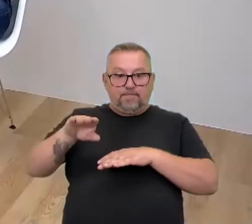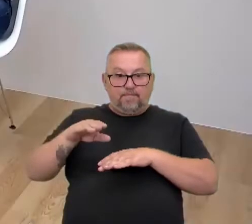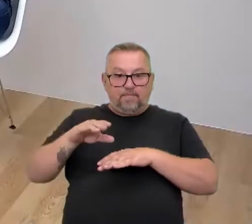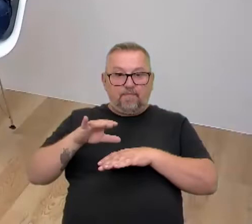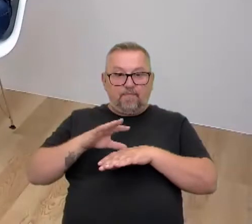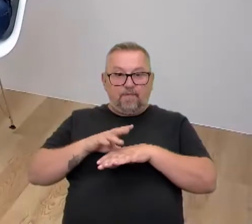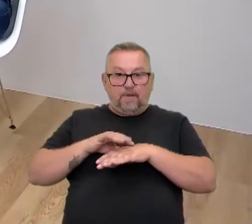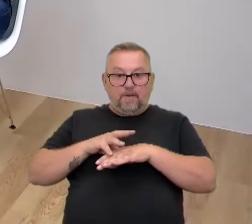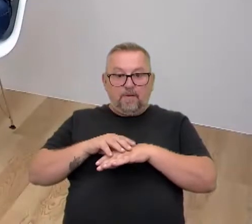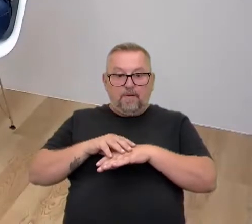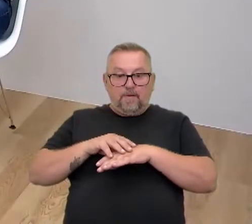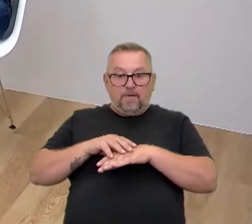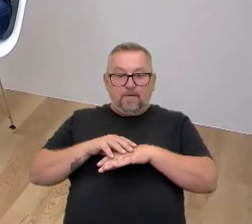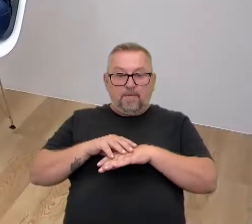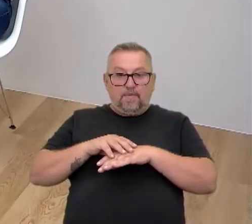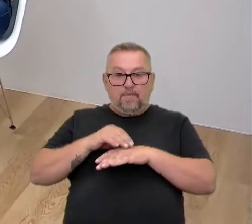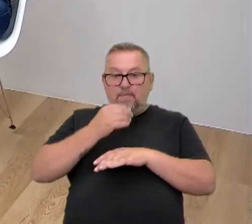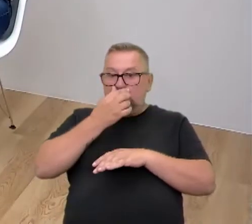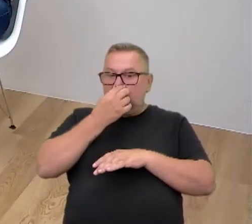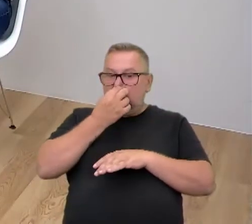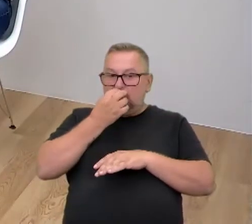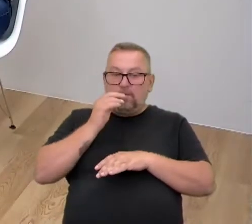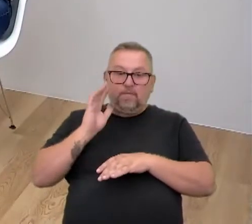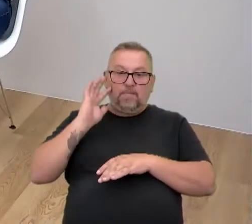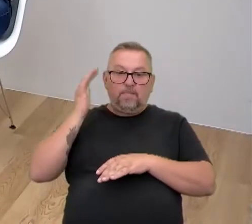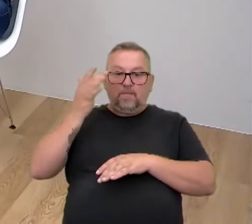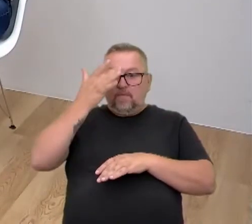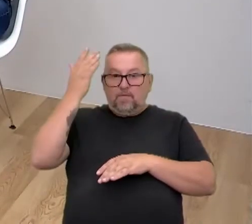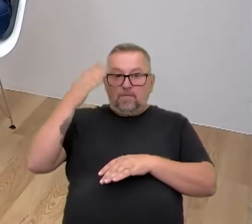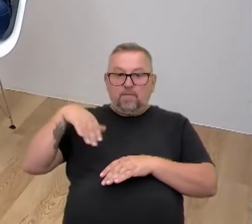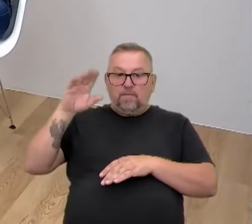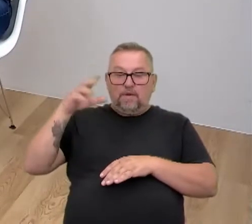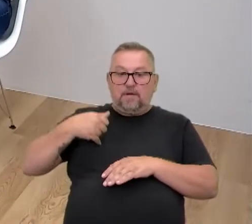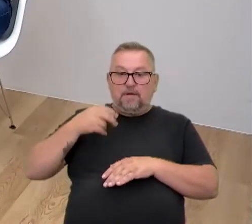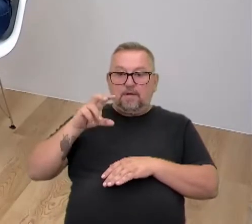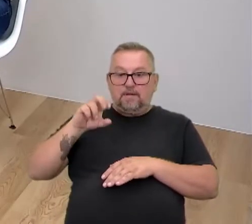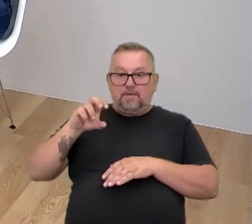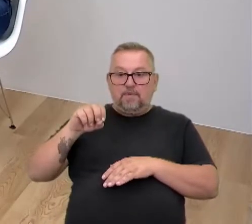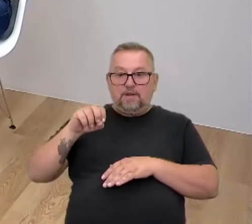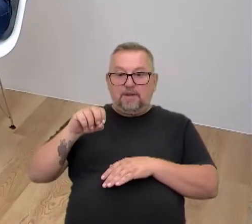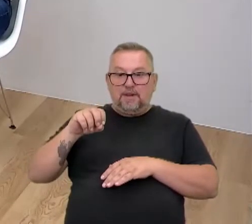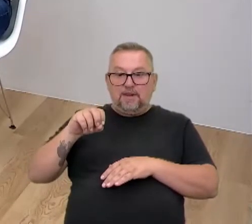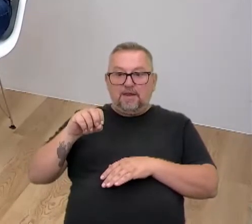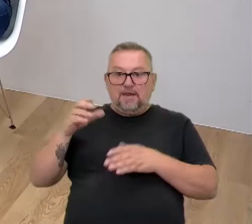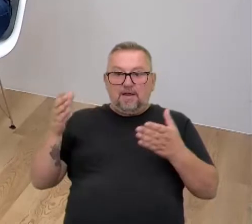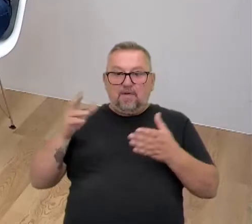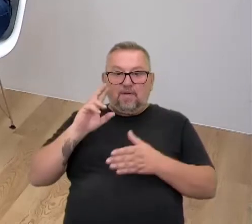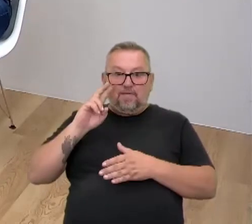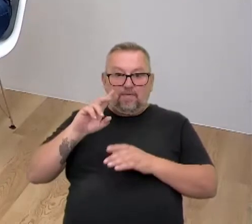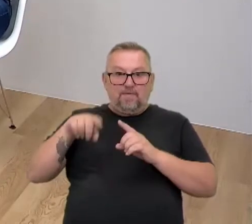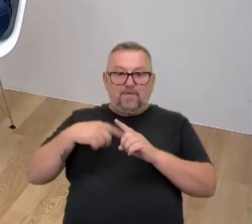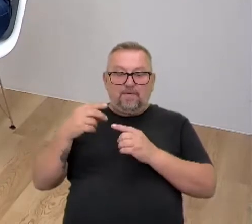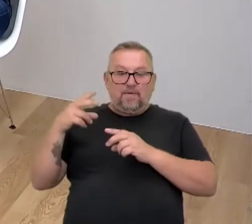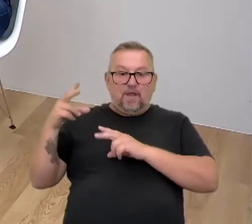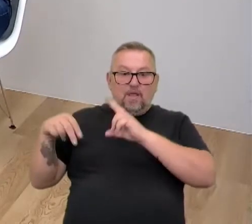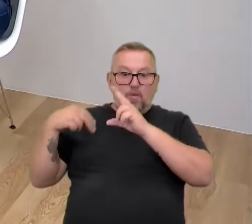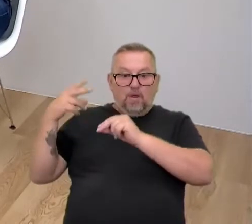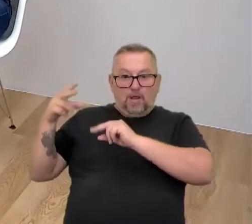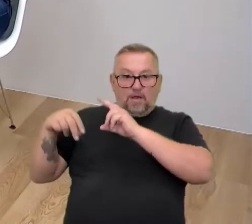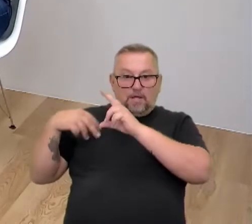que você colocou aqui no LED, normalmente acometiam as pessoas com mais de 50 anos antigamente. E agora a gente tem pessoas cada vez mais